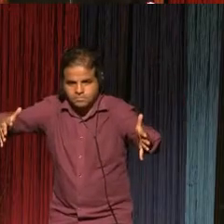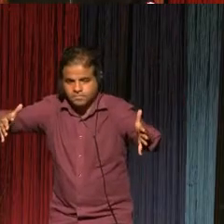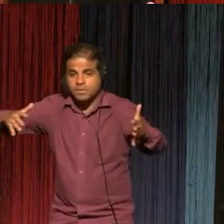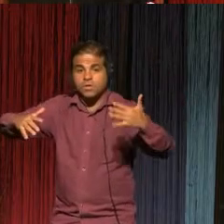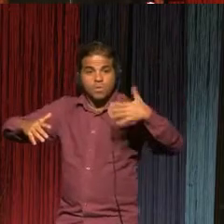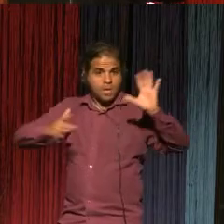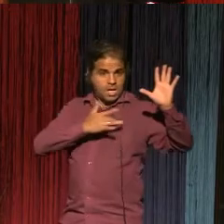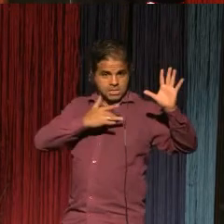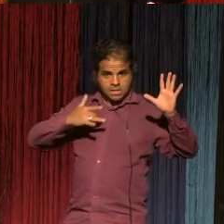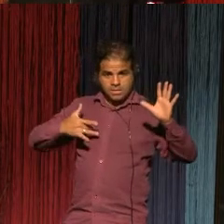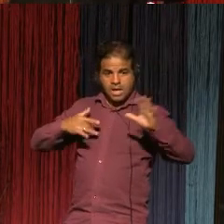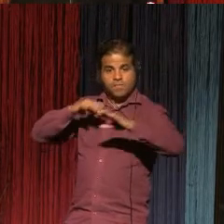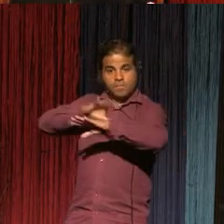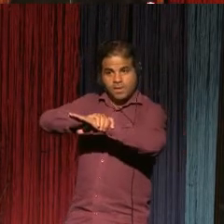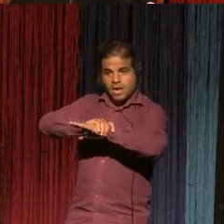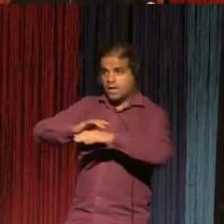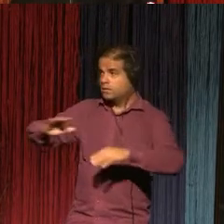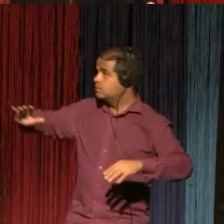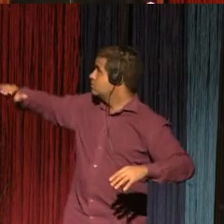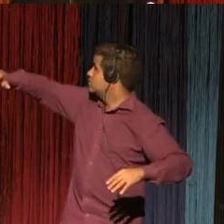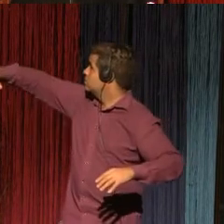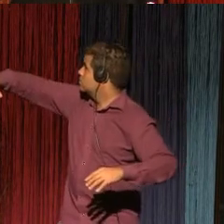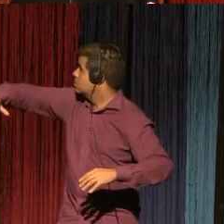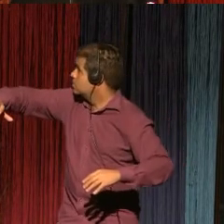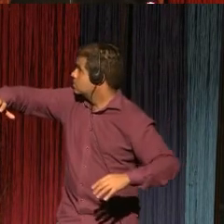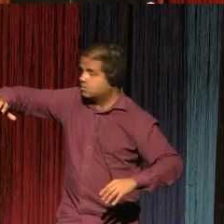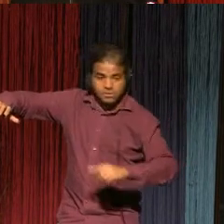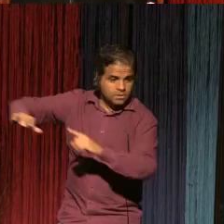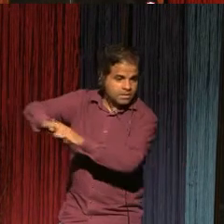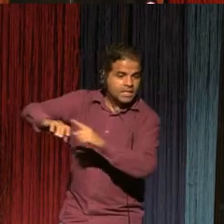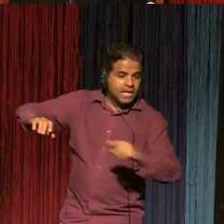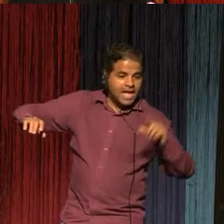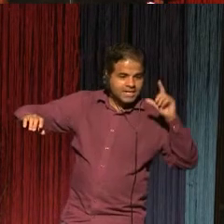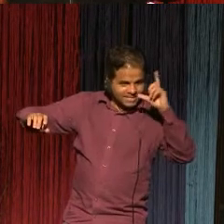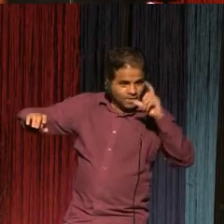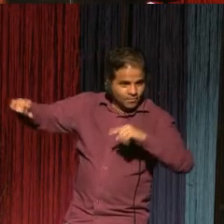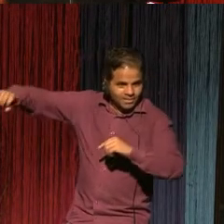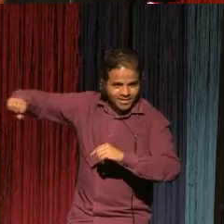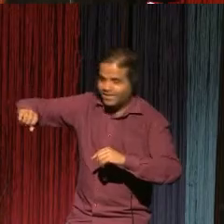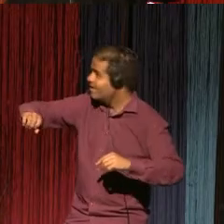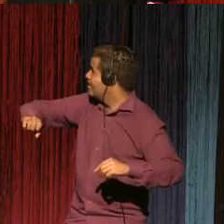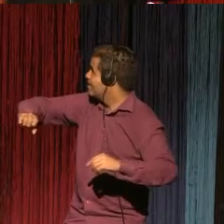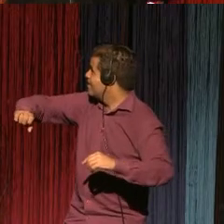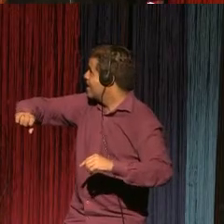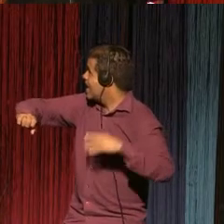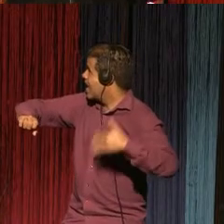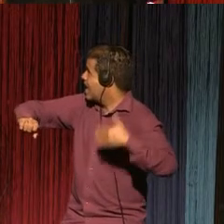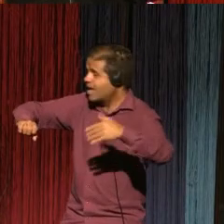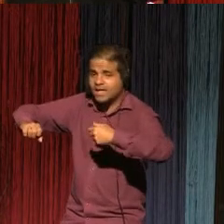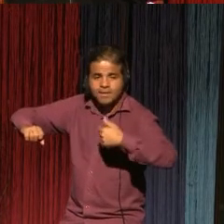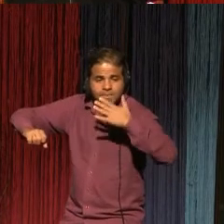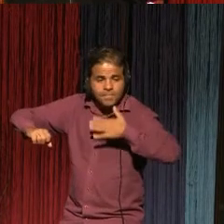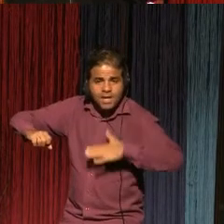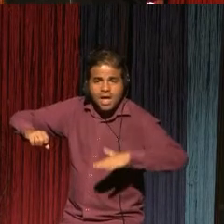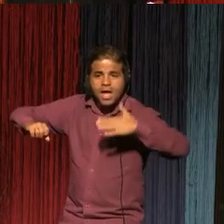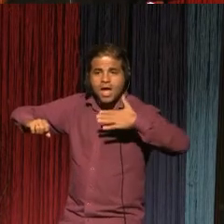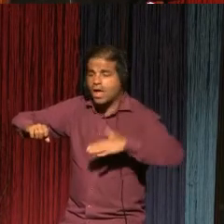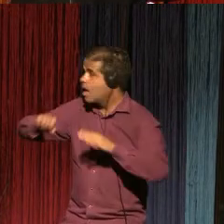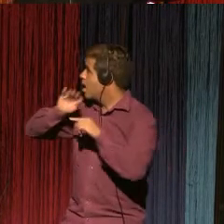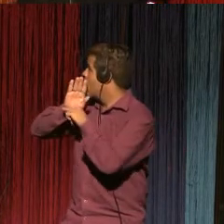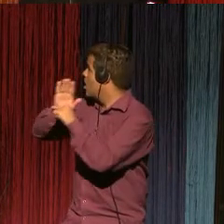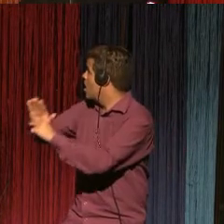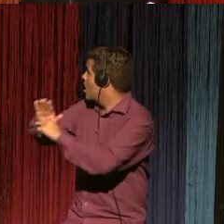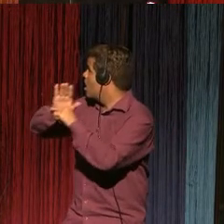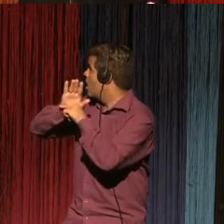mais saudável colocou o braço em volta do outro. E aquele bebê que não estava indo bem começou a acalmar.